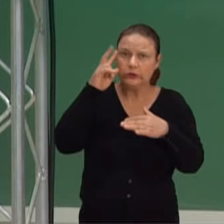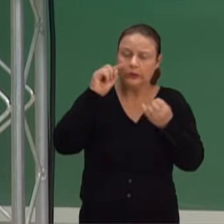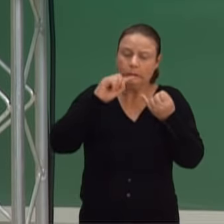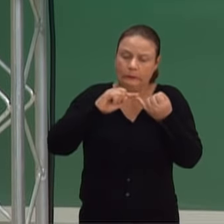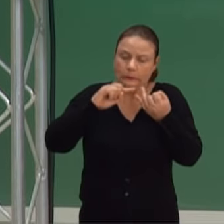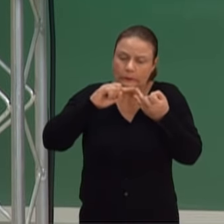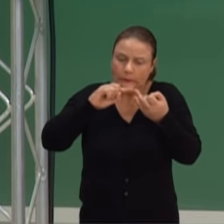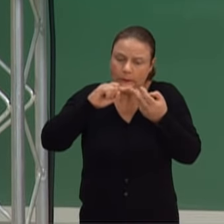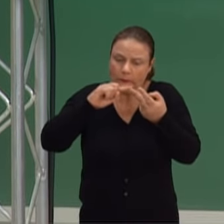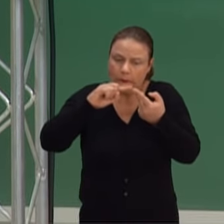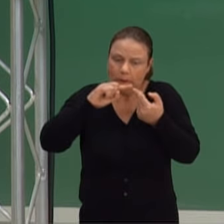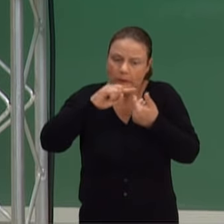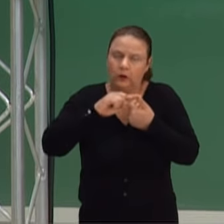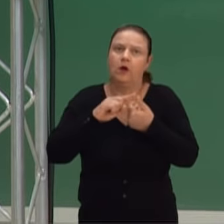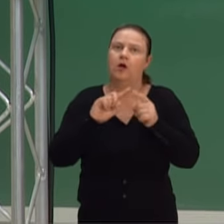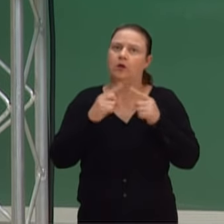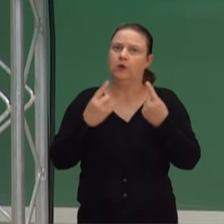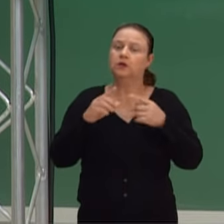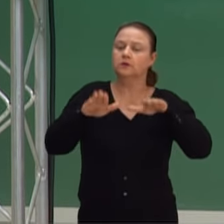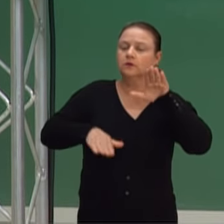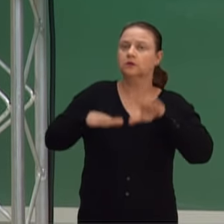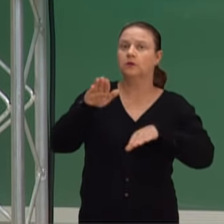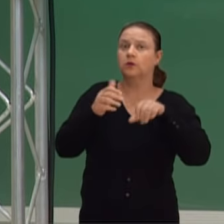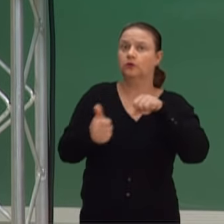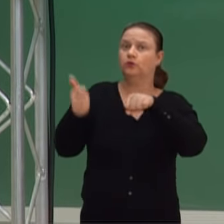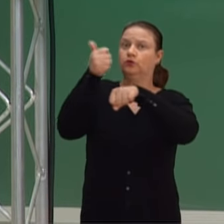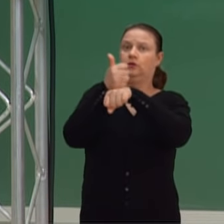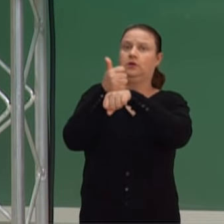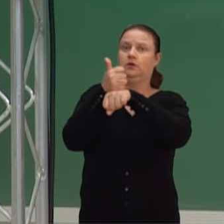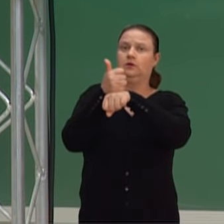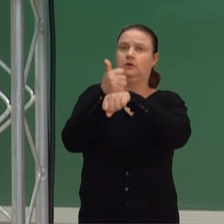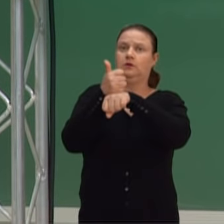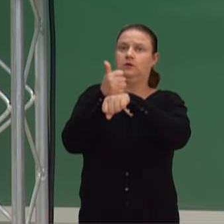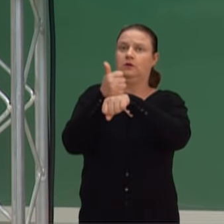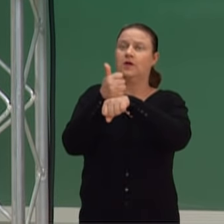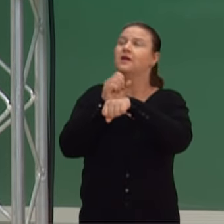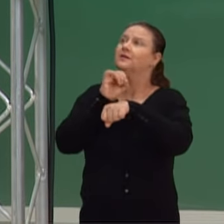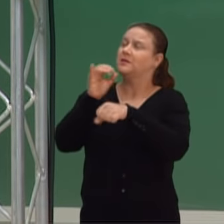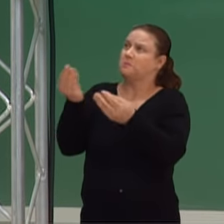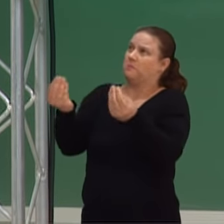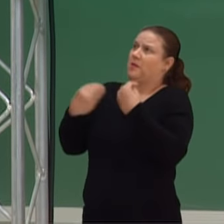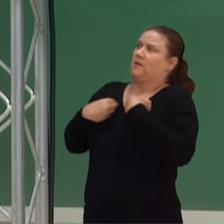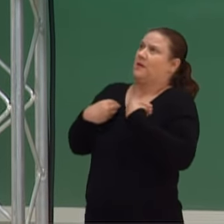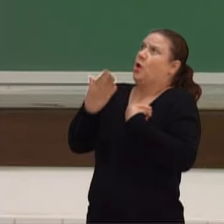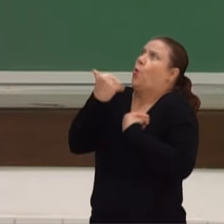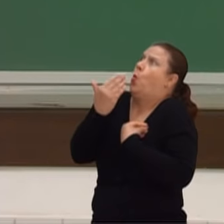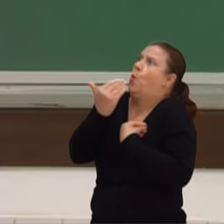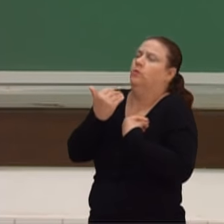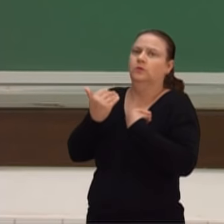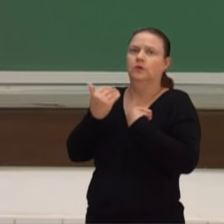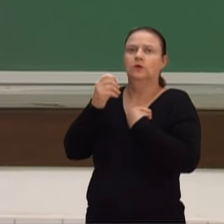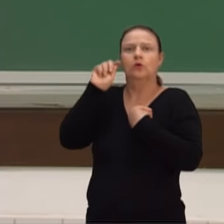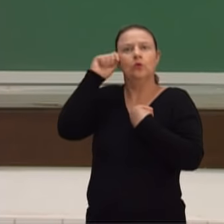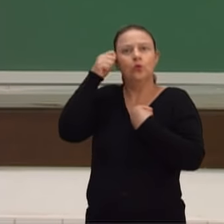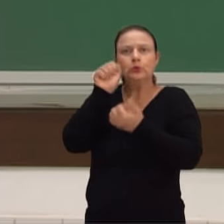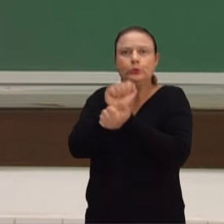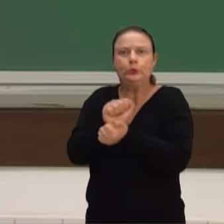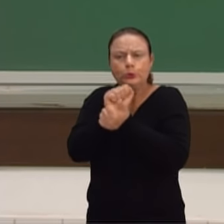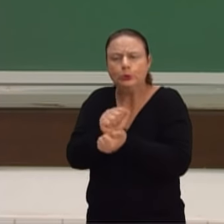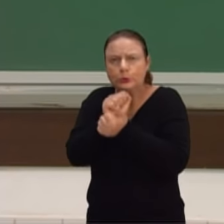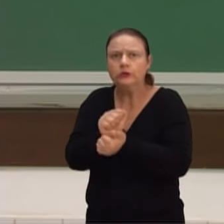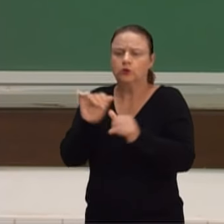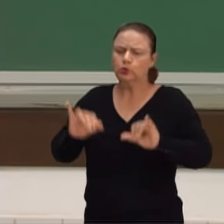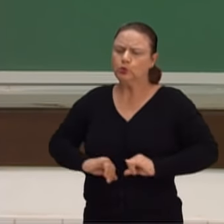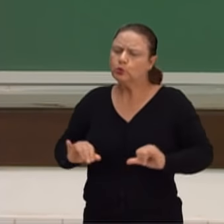esse resumo do Stuart Schwartz é bem isso. Comiam tudo que lhes caísse nas mãos. Apareceu, tem que comer.